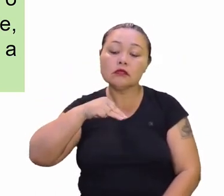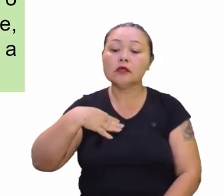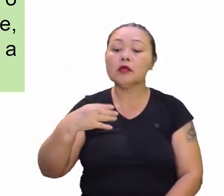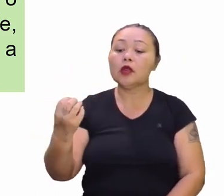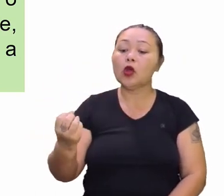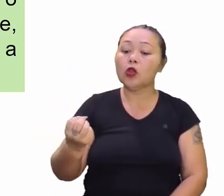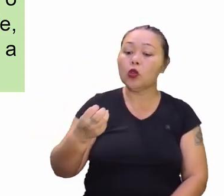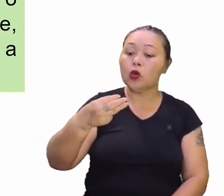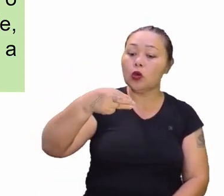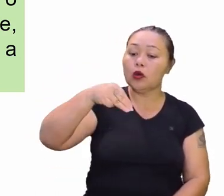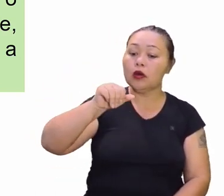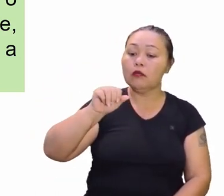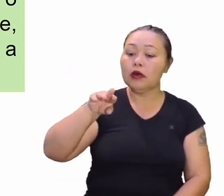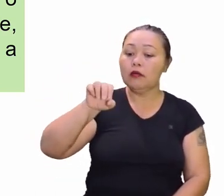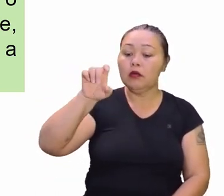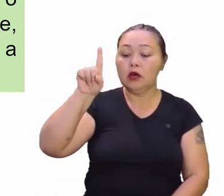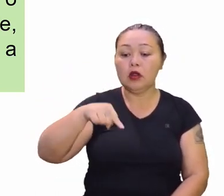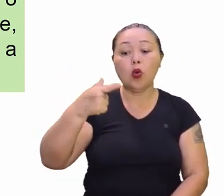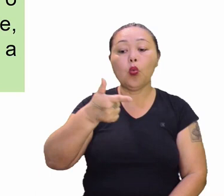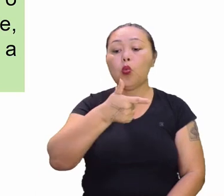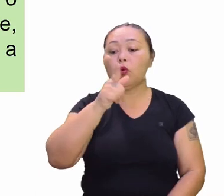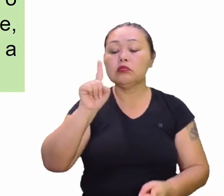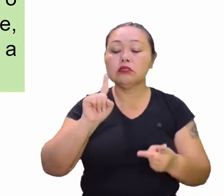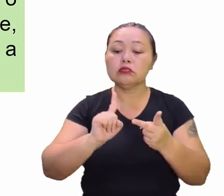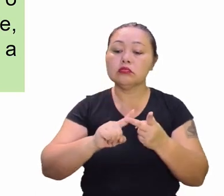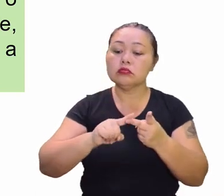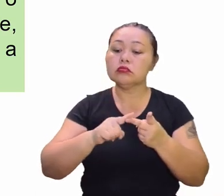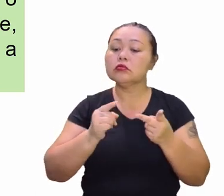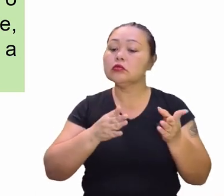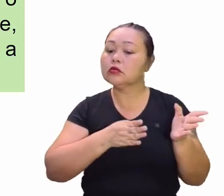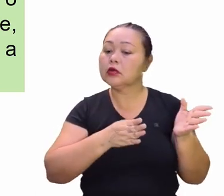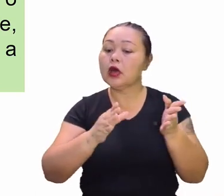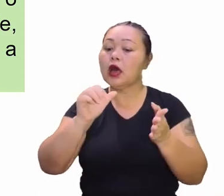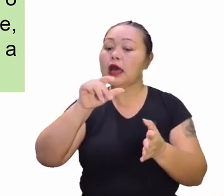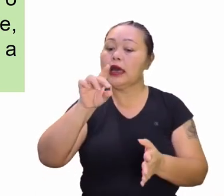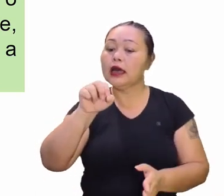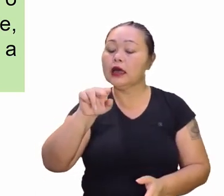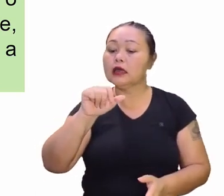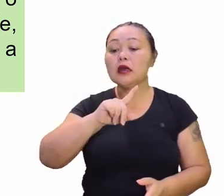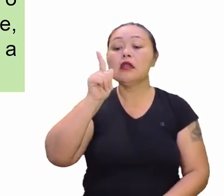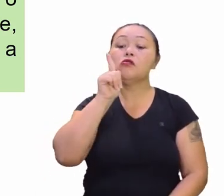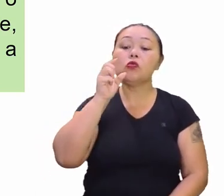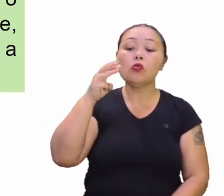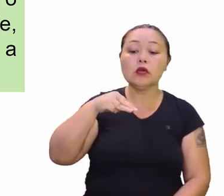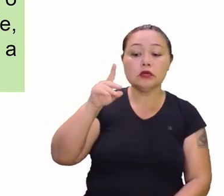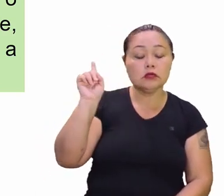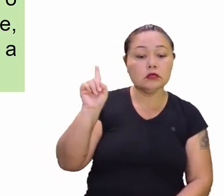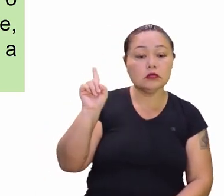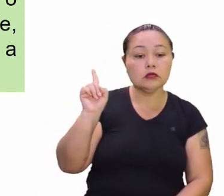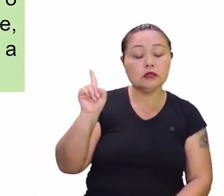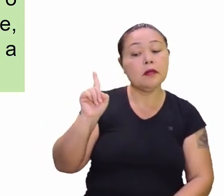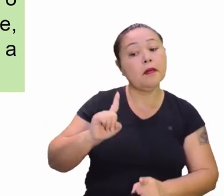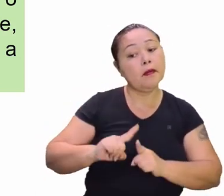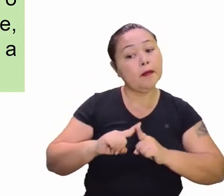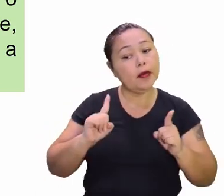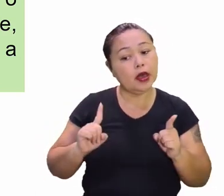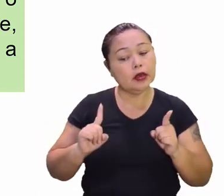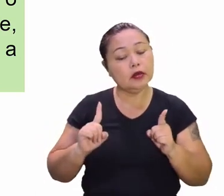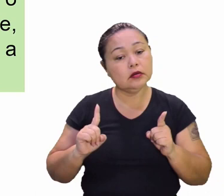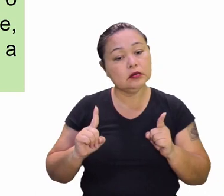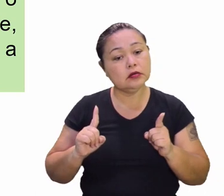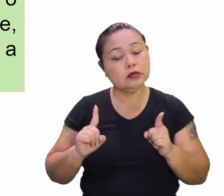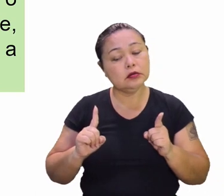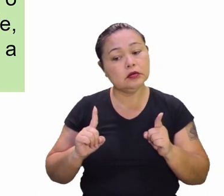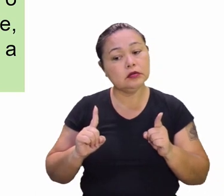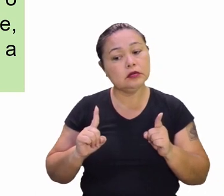Mamoré. A outra reserva é do Rio do Cantuário, que está lá em Guajará-Mirim, mais uma